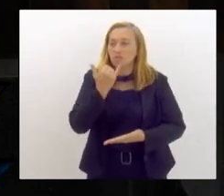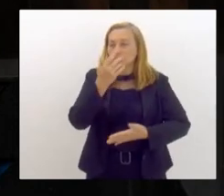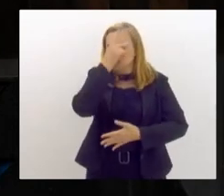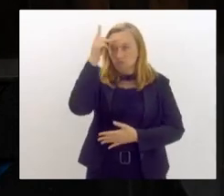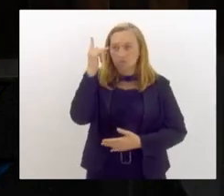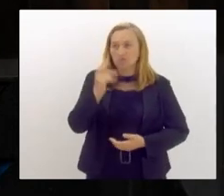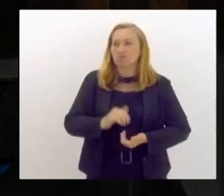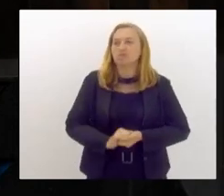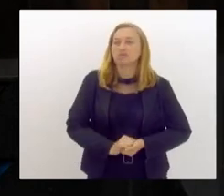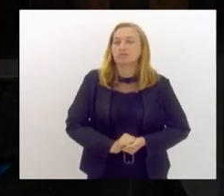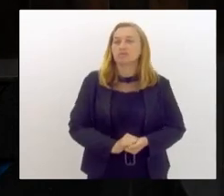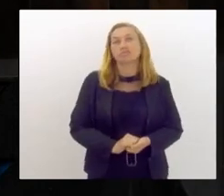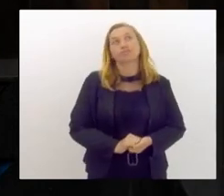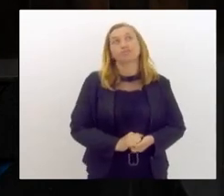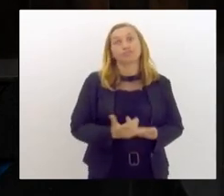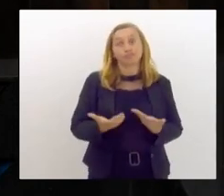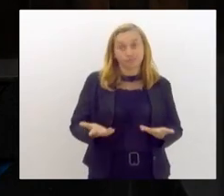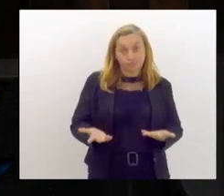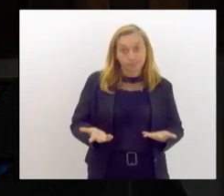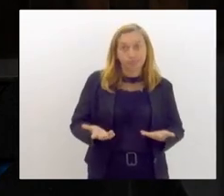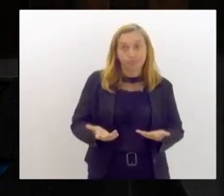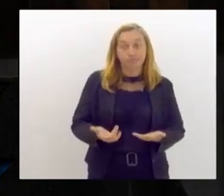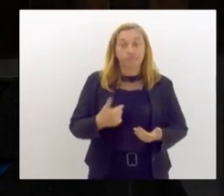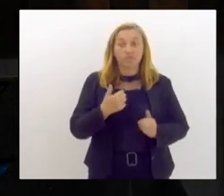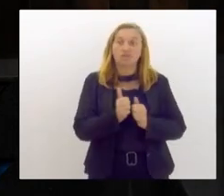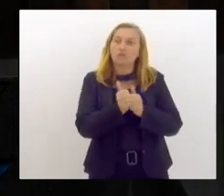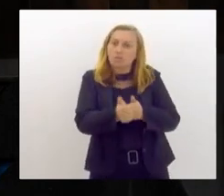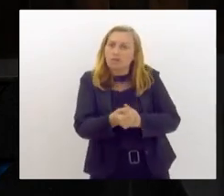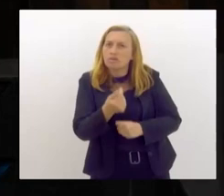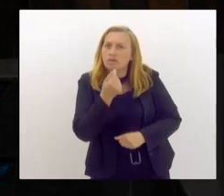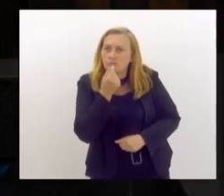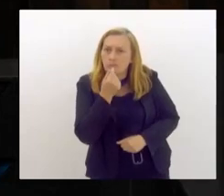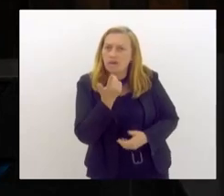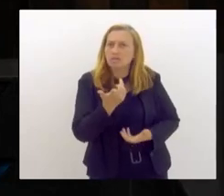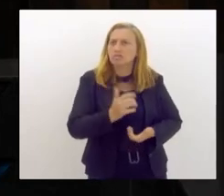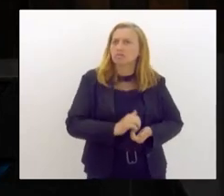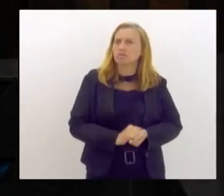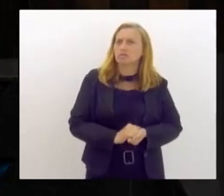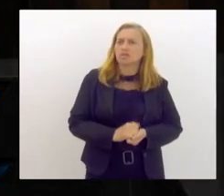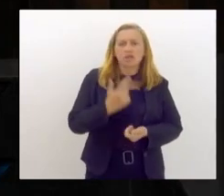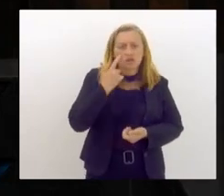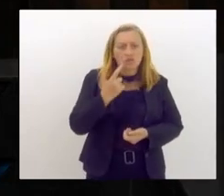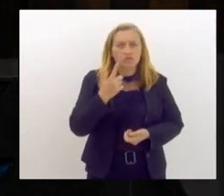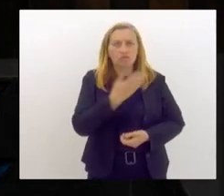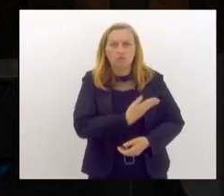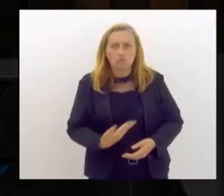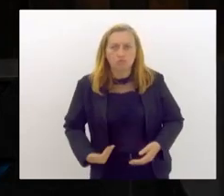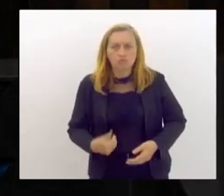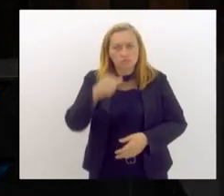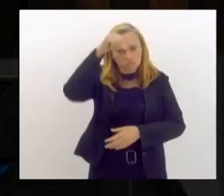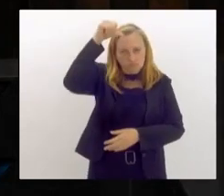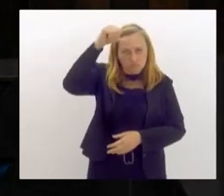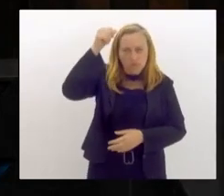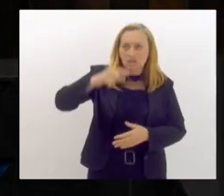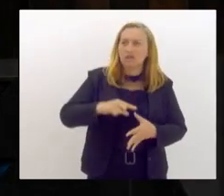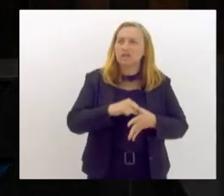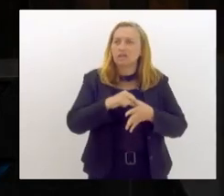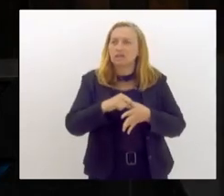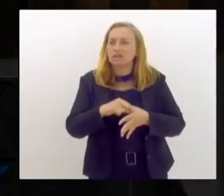pessoas. Enquanto isso, a gente acompanhava de perto e viu o governador Cláudio Castro liderando as